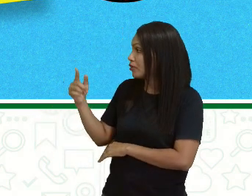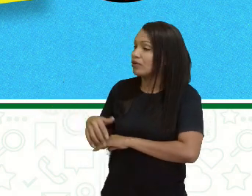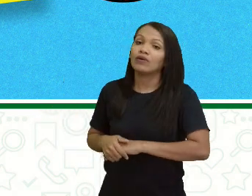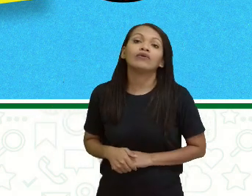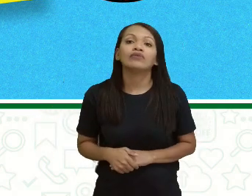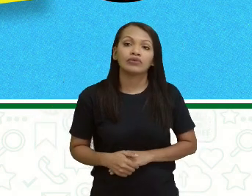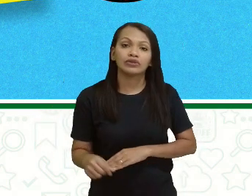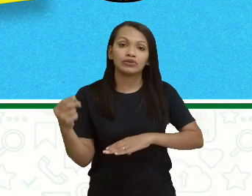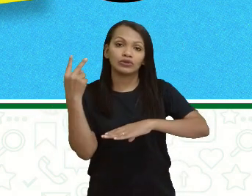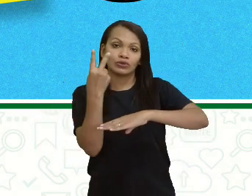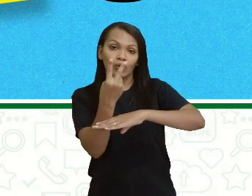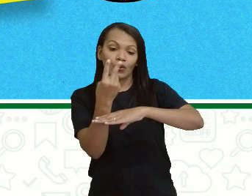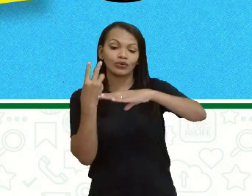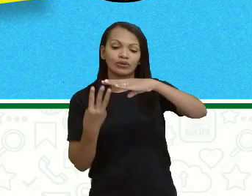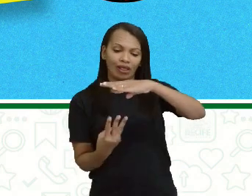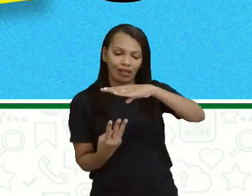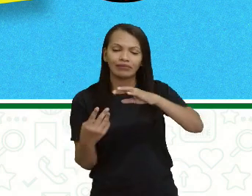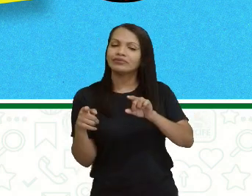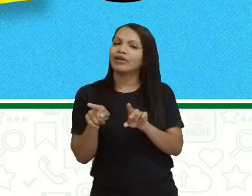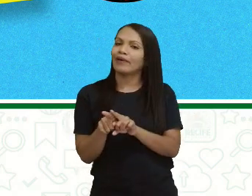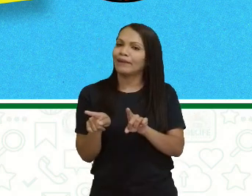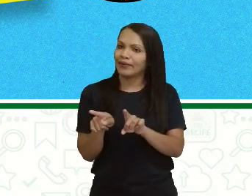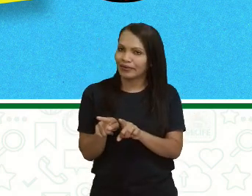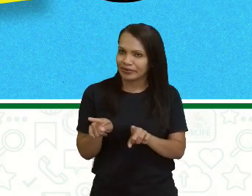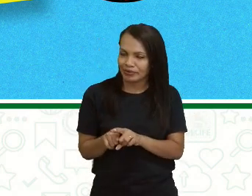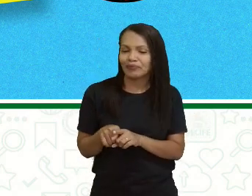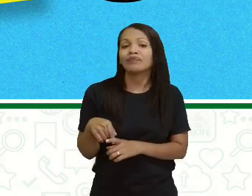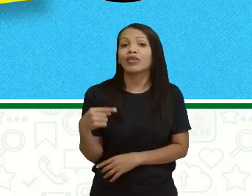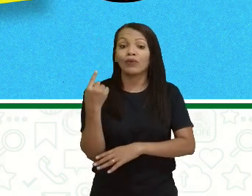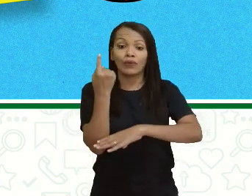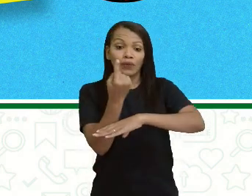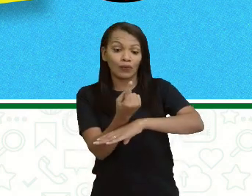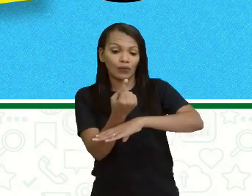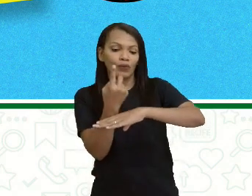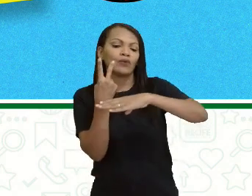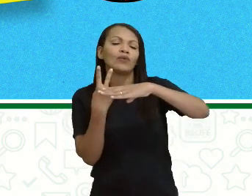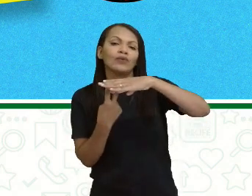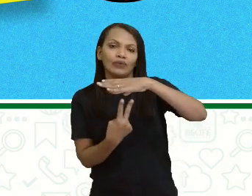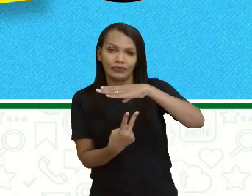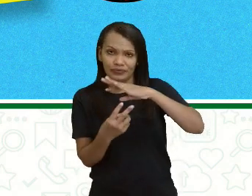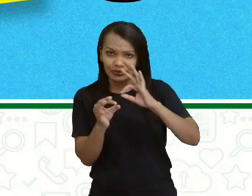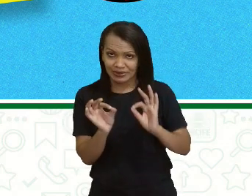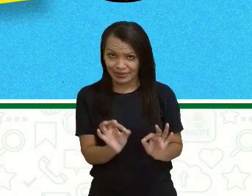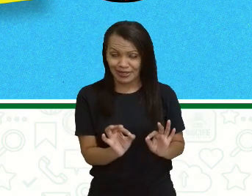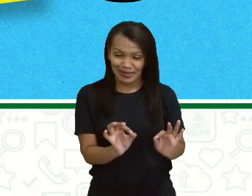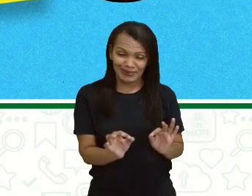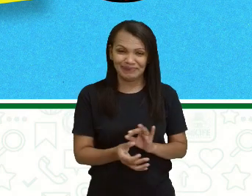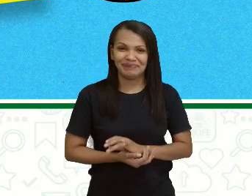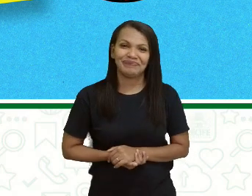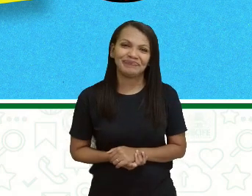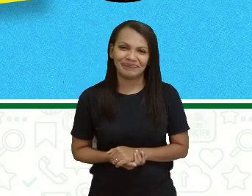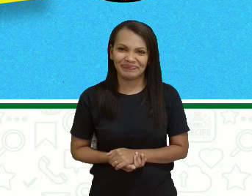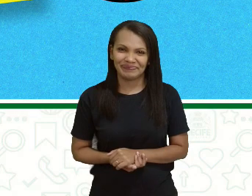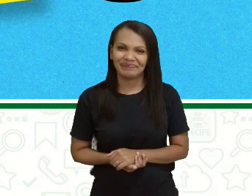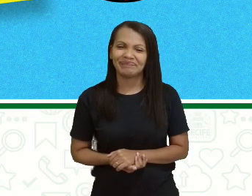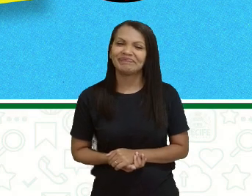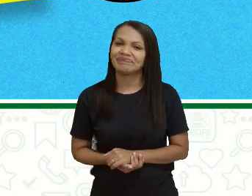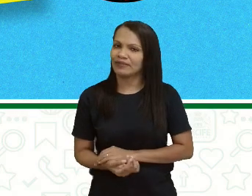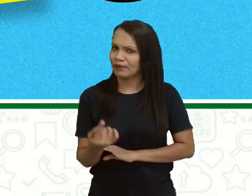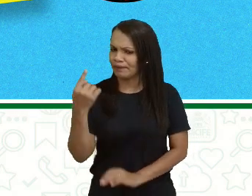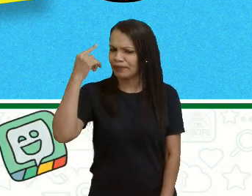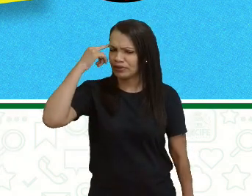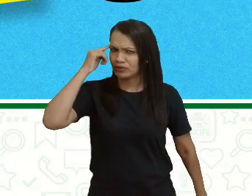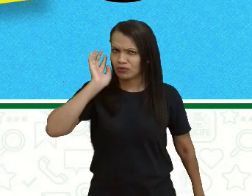tenho um meio, ou seja, eu tenho 2 partes e tenho uma delas pintada. Sério?